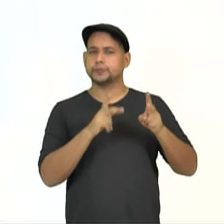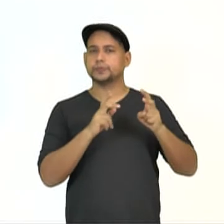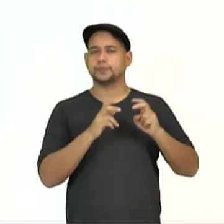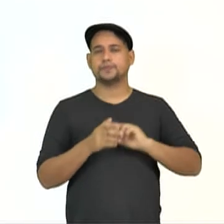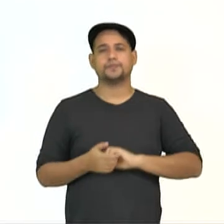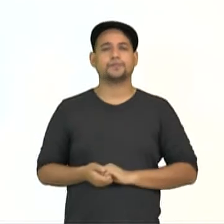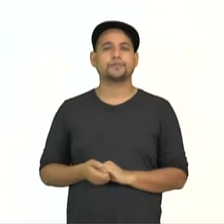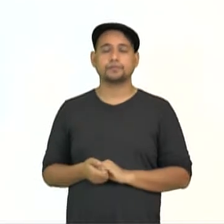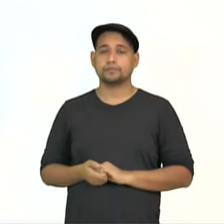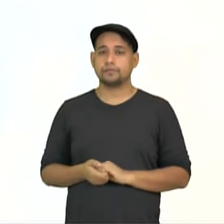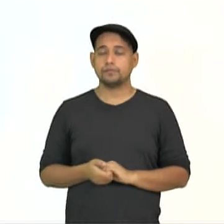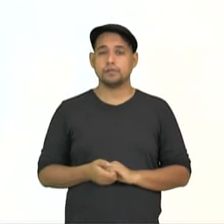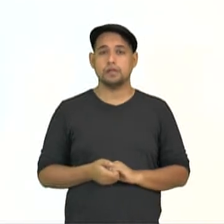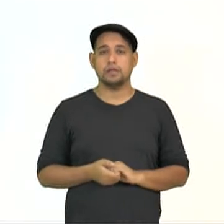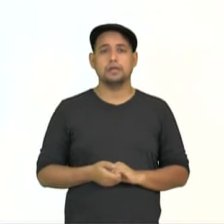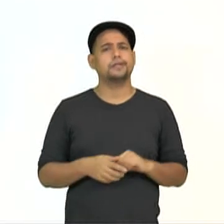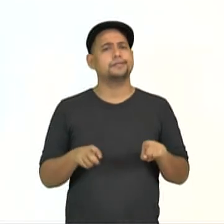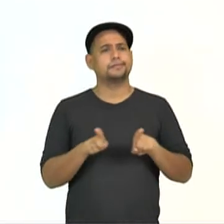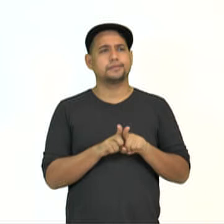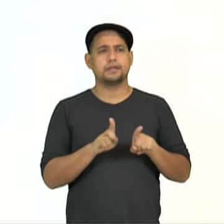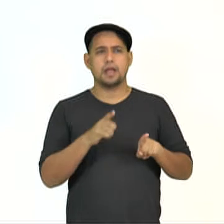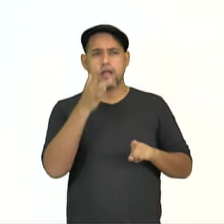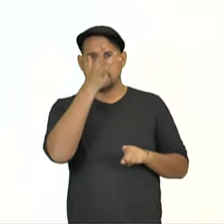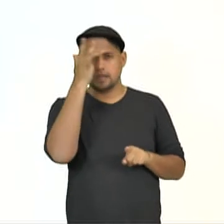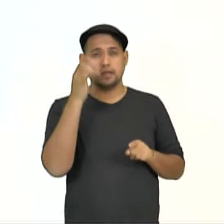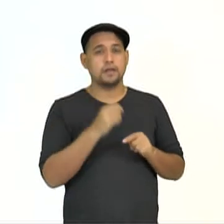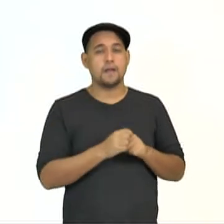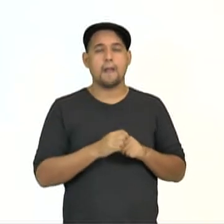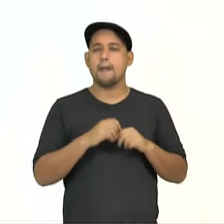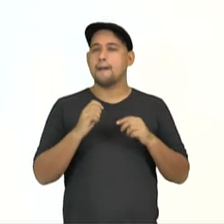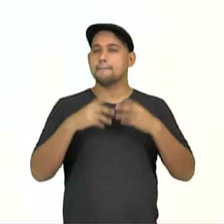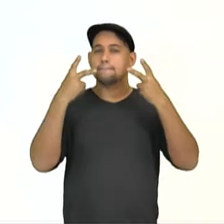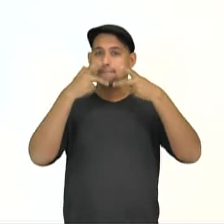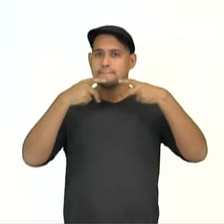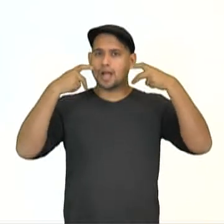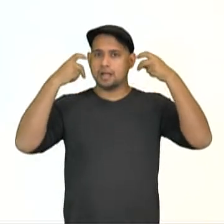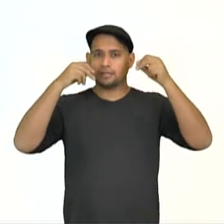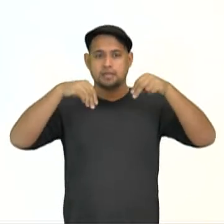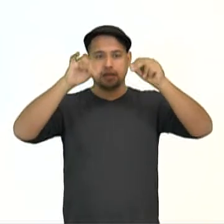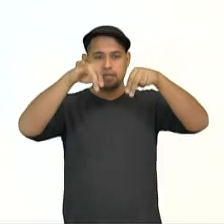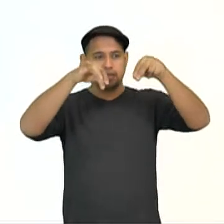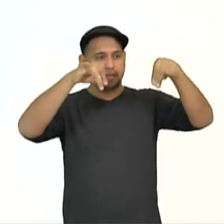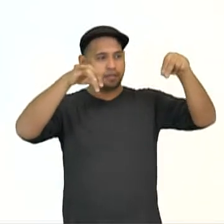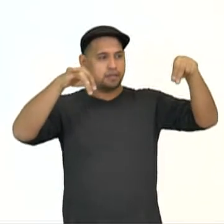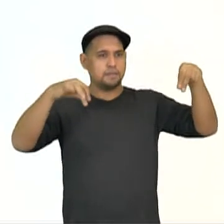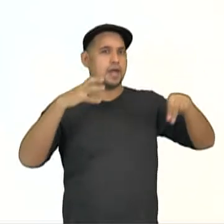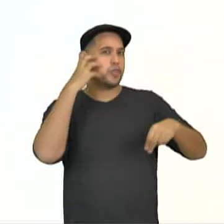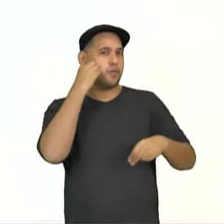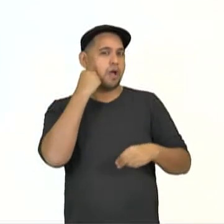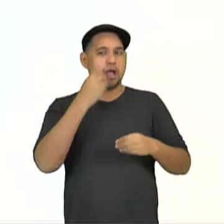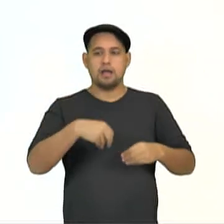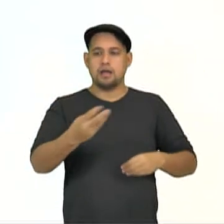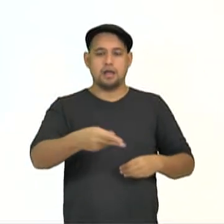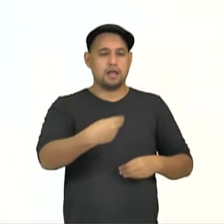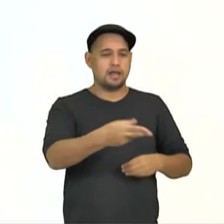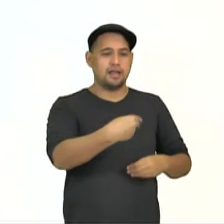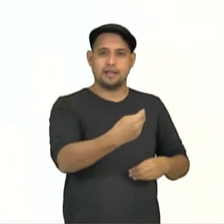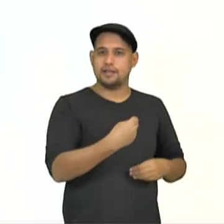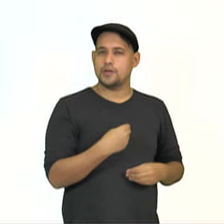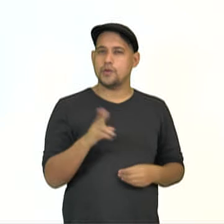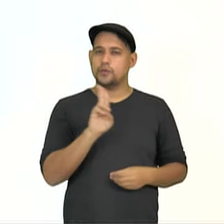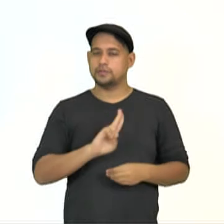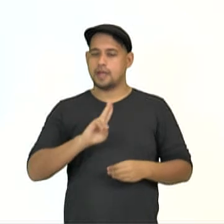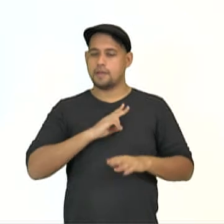título. Em isolamento, artesã pendura máscaras no portão de casa para doação. Usar minha